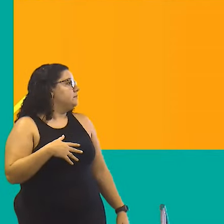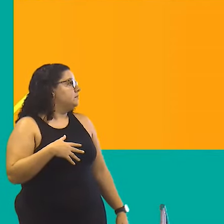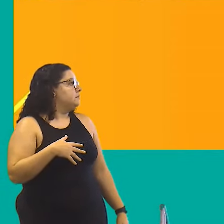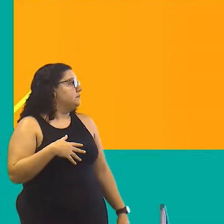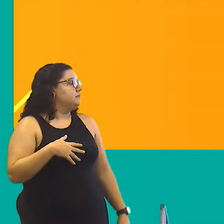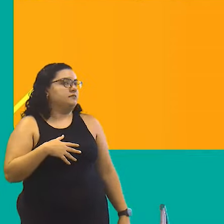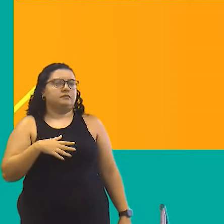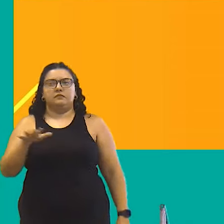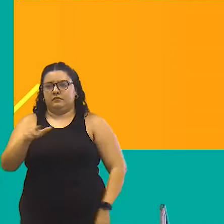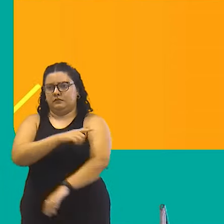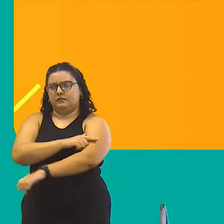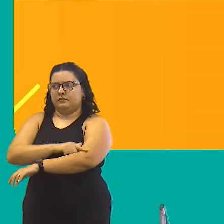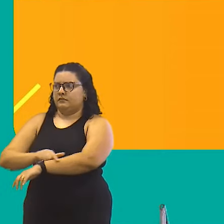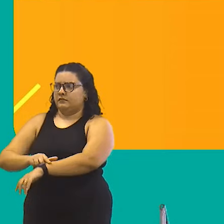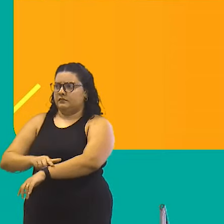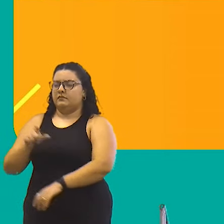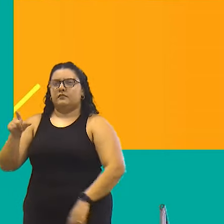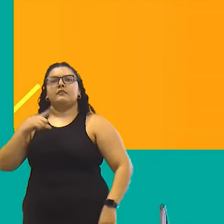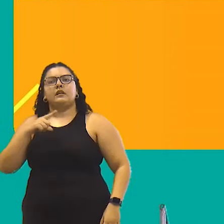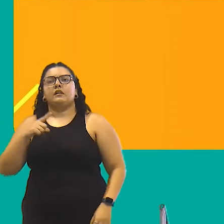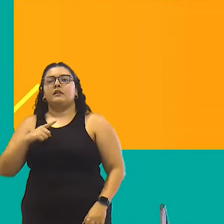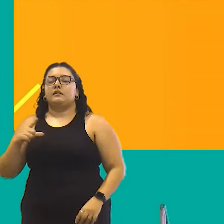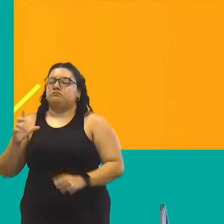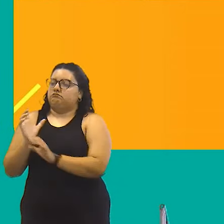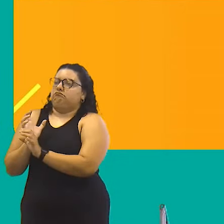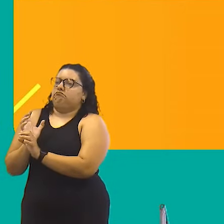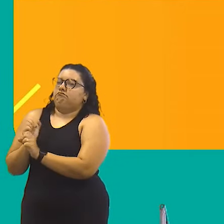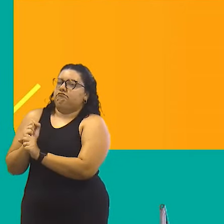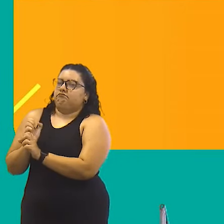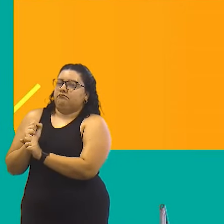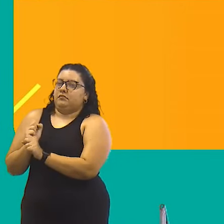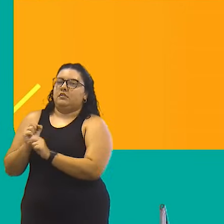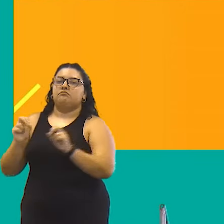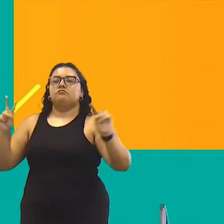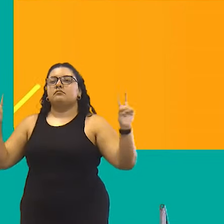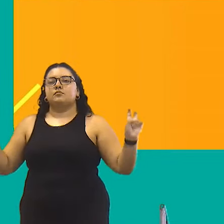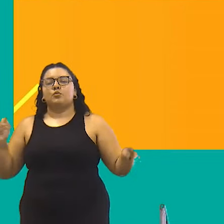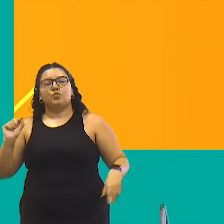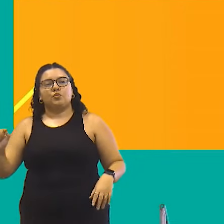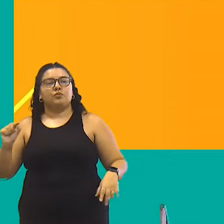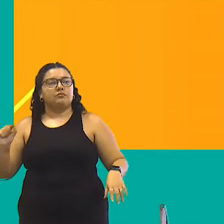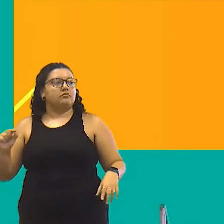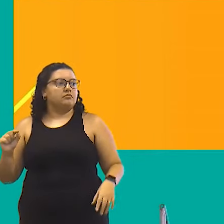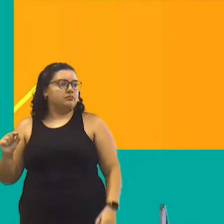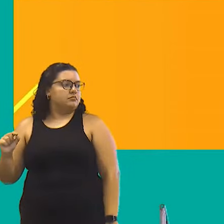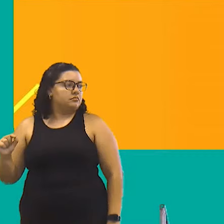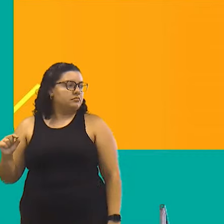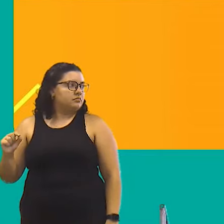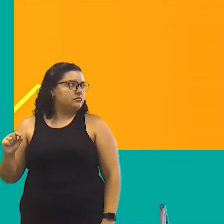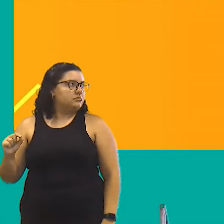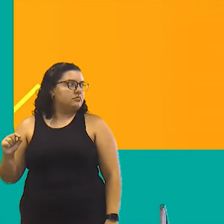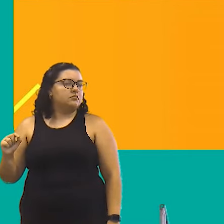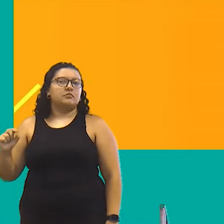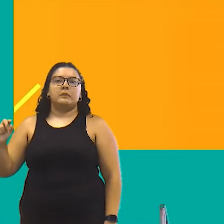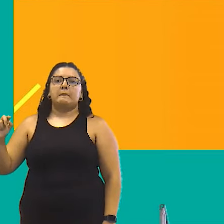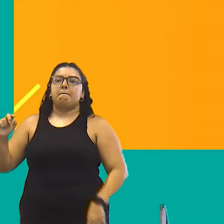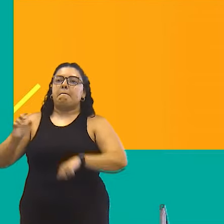calma. Vocês lembram de alguma equação que fale sobre brilho?